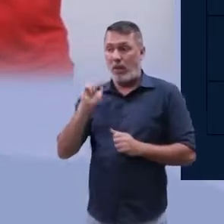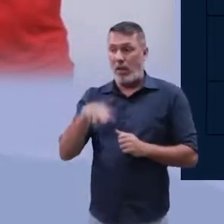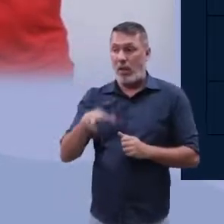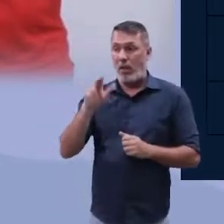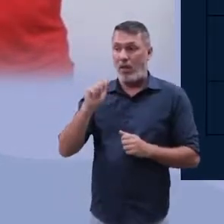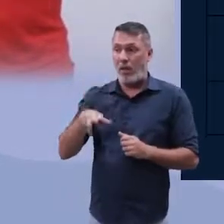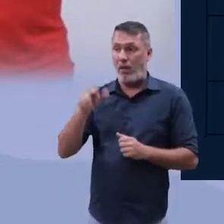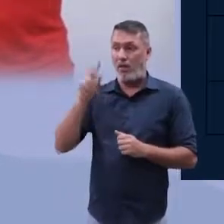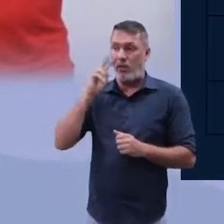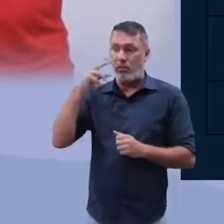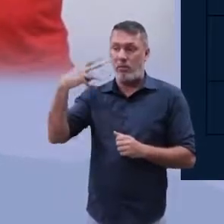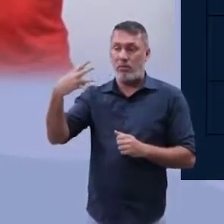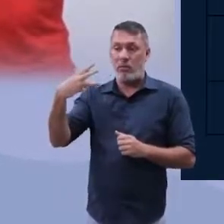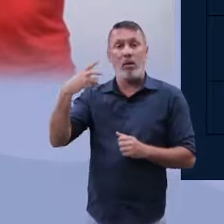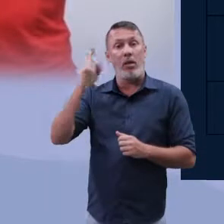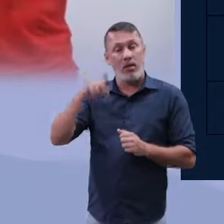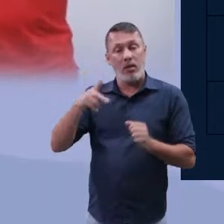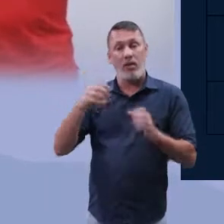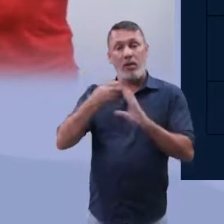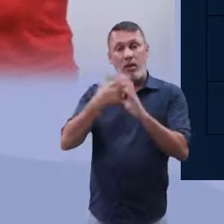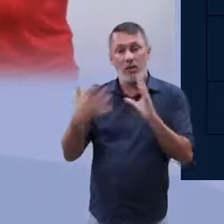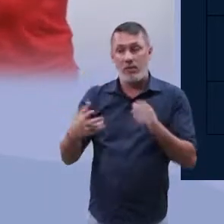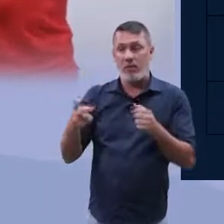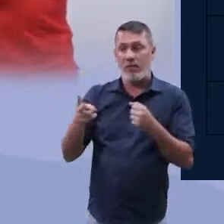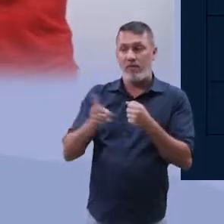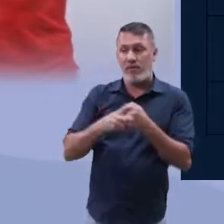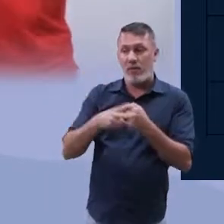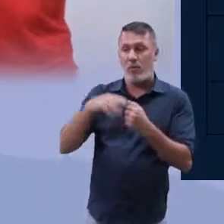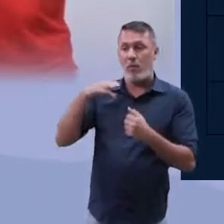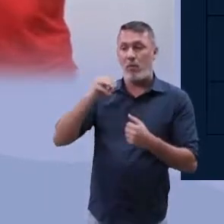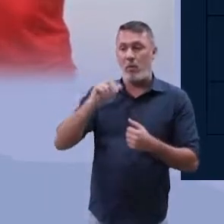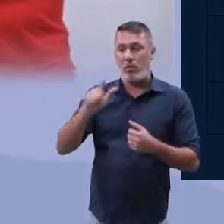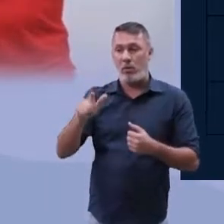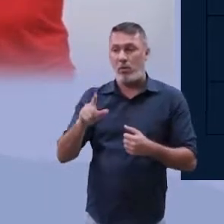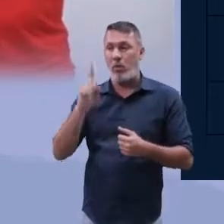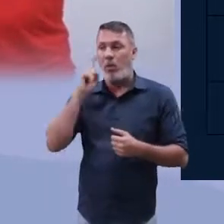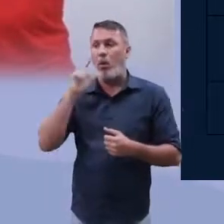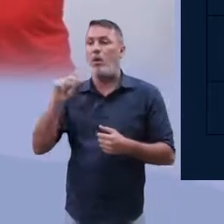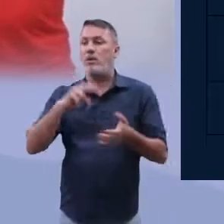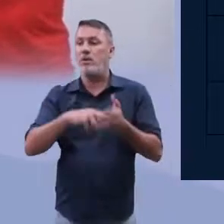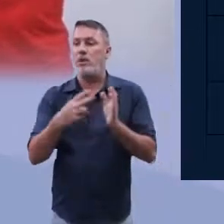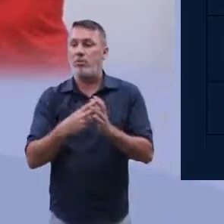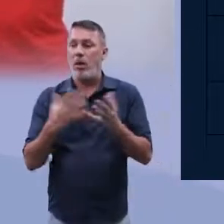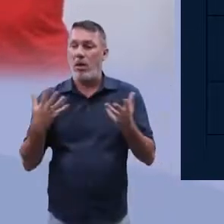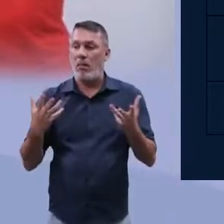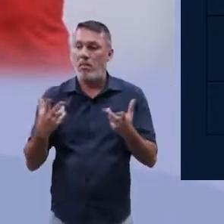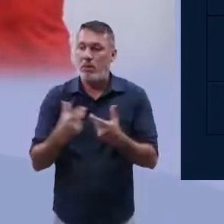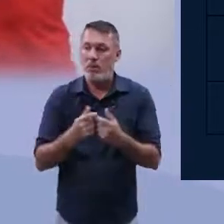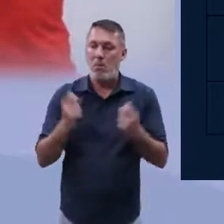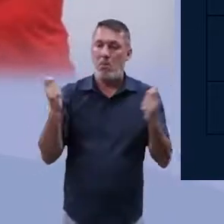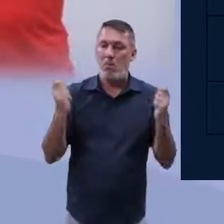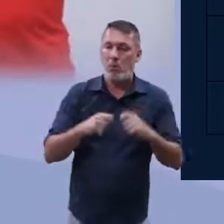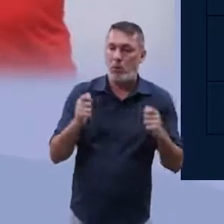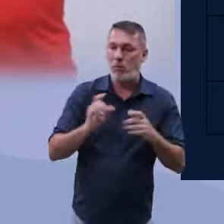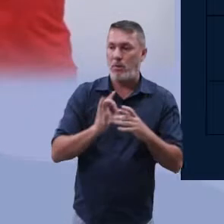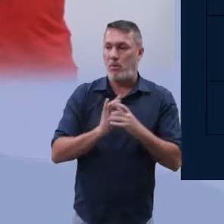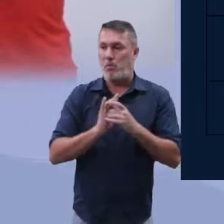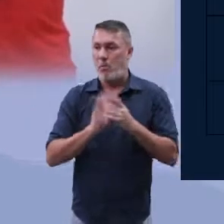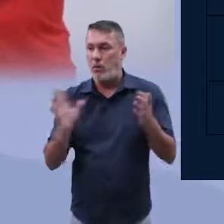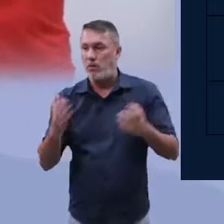percebeu isso? Então, são características de verbo modal. Você usa o can, olha só. Ele serve para habilidade,